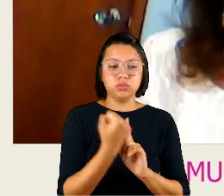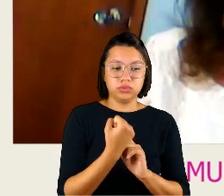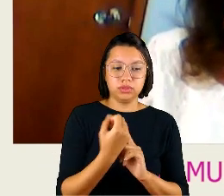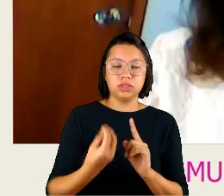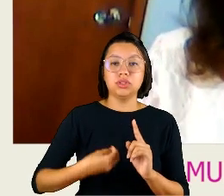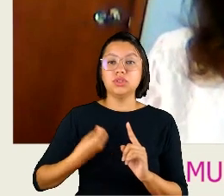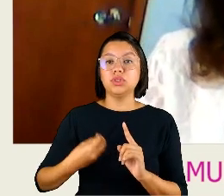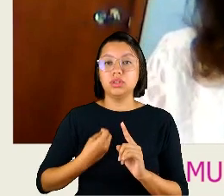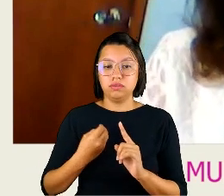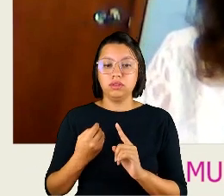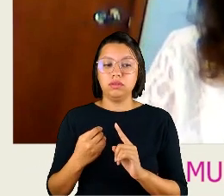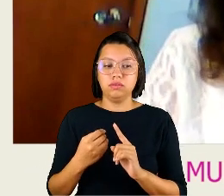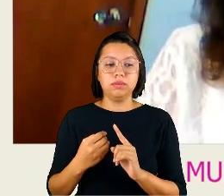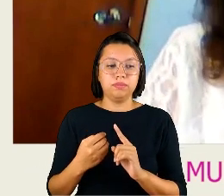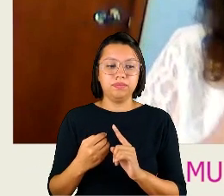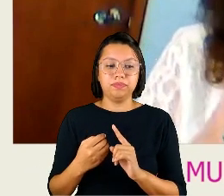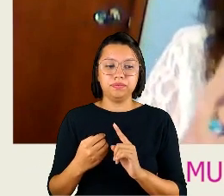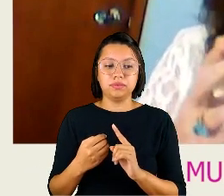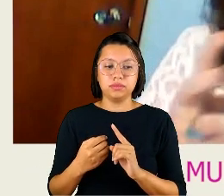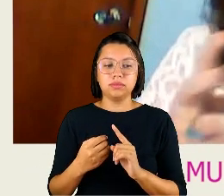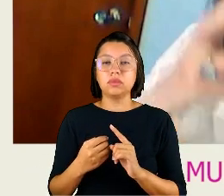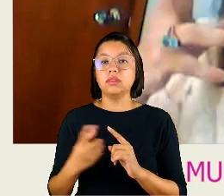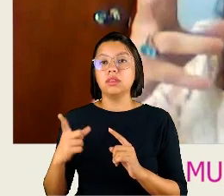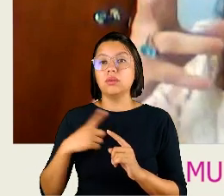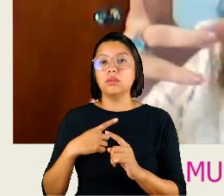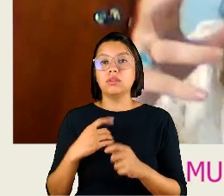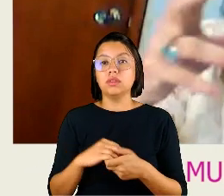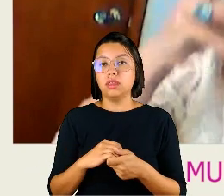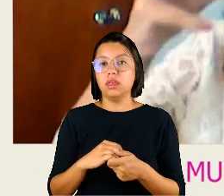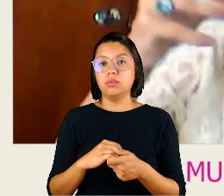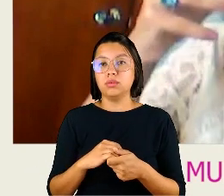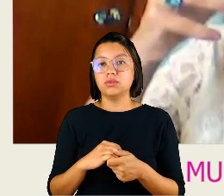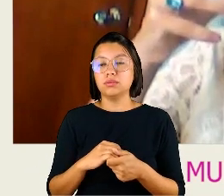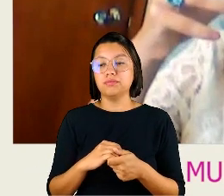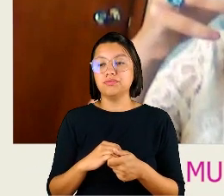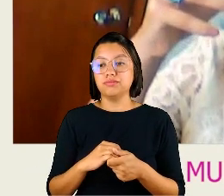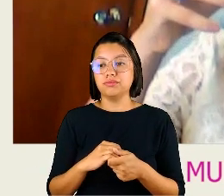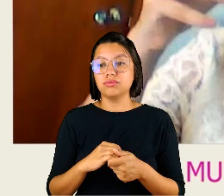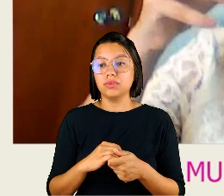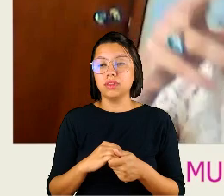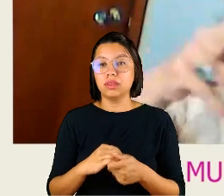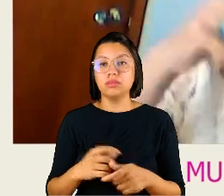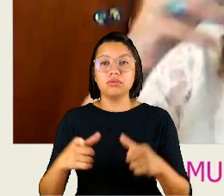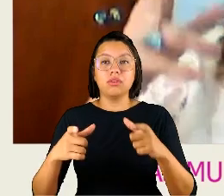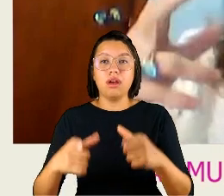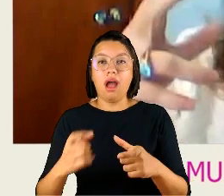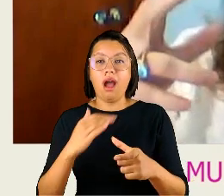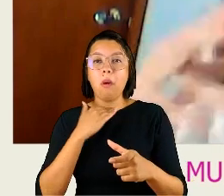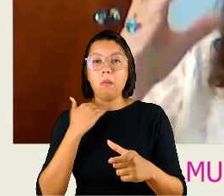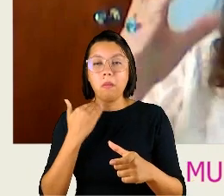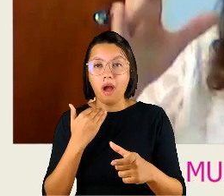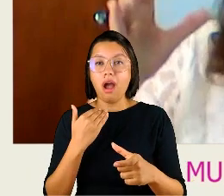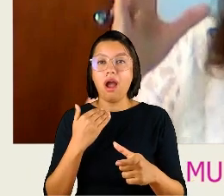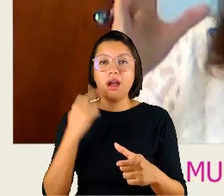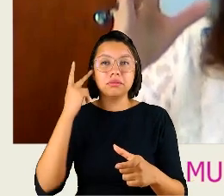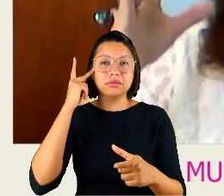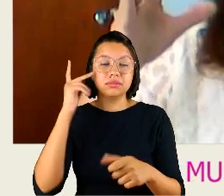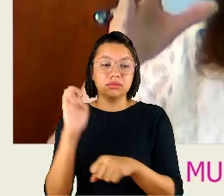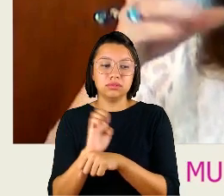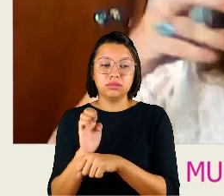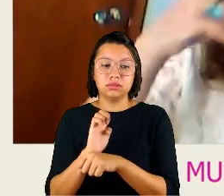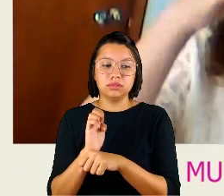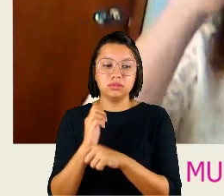periferia das grandes cidades. Então, nós temos que os túmulos da cidade de São Paulo, do estado de São Paulo, eles não